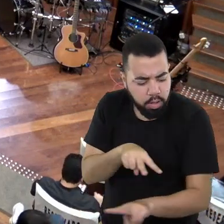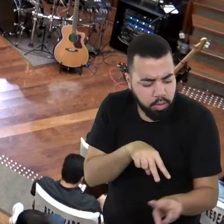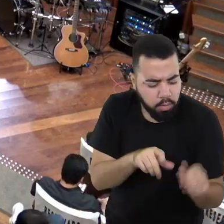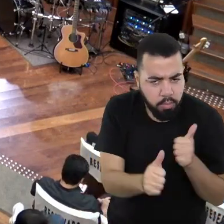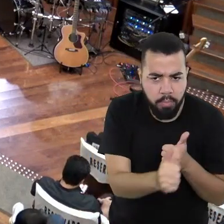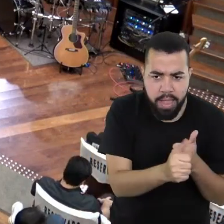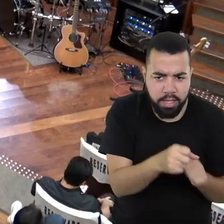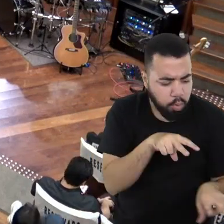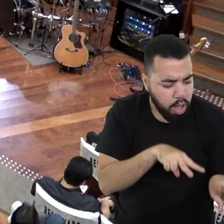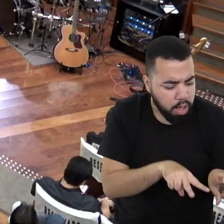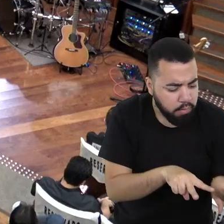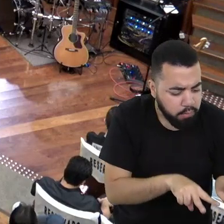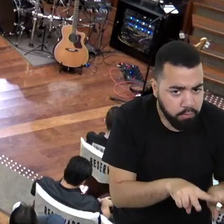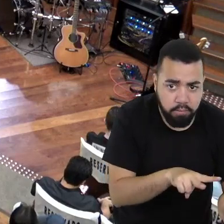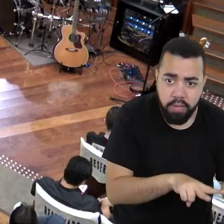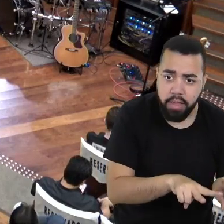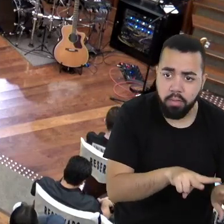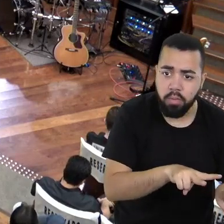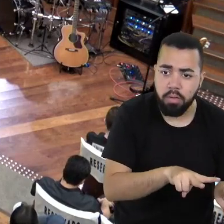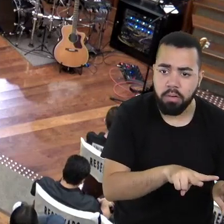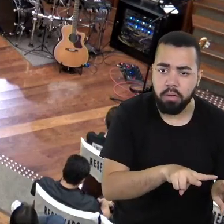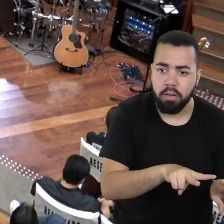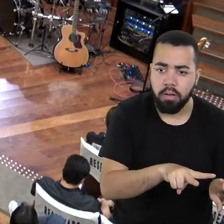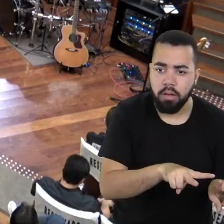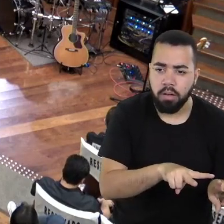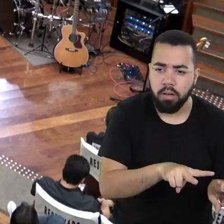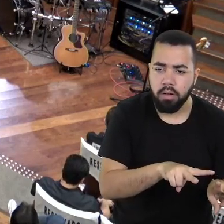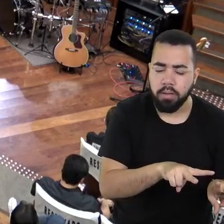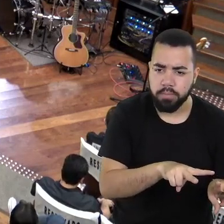perto e vendo o quê?